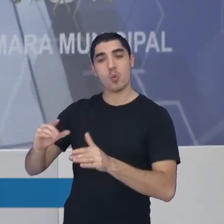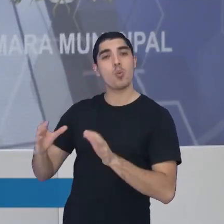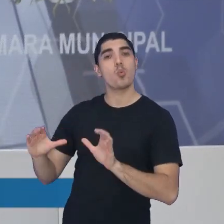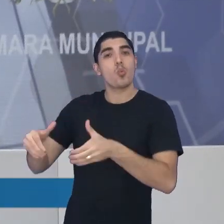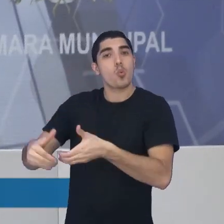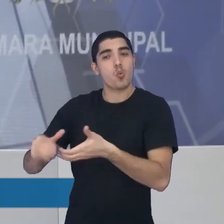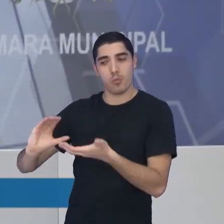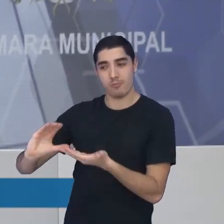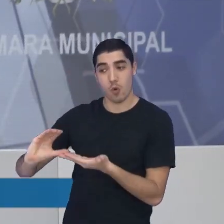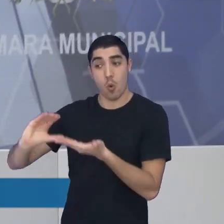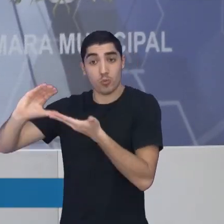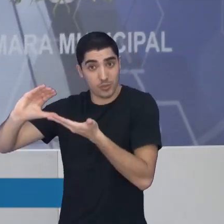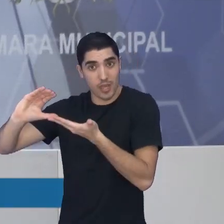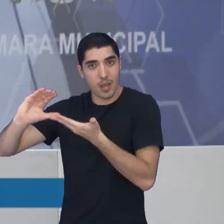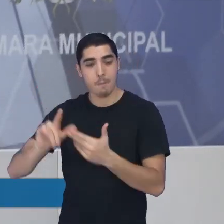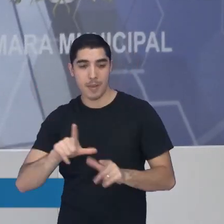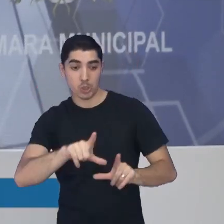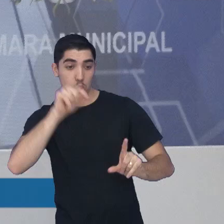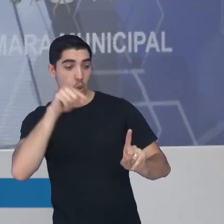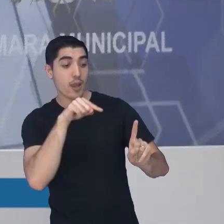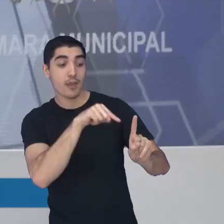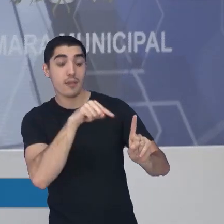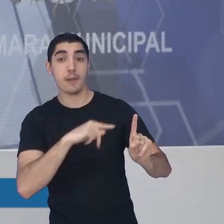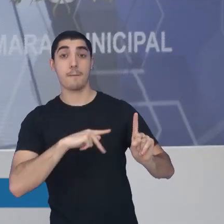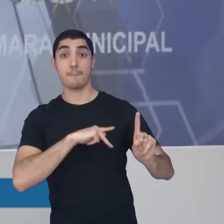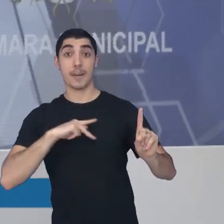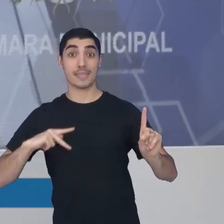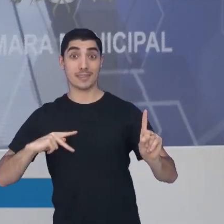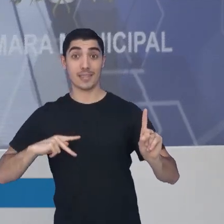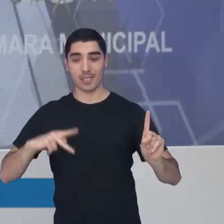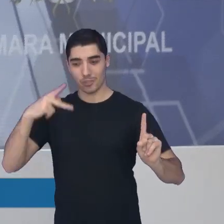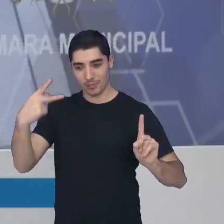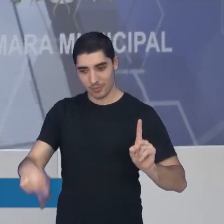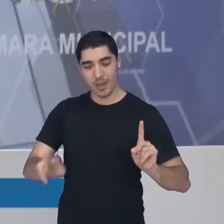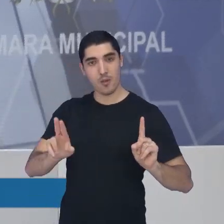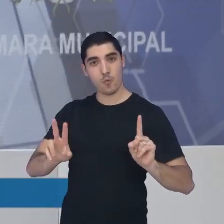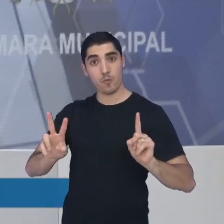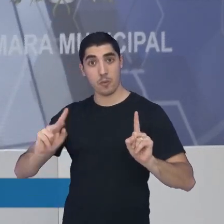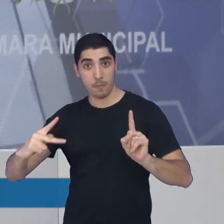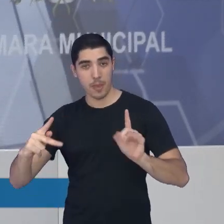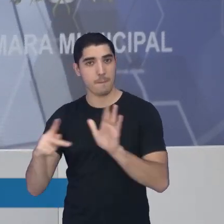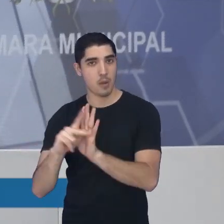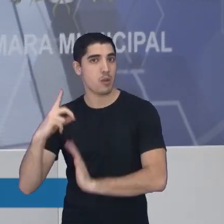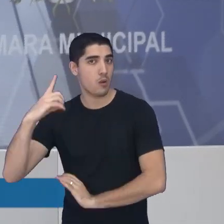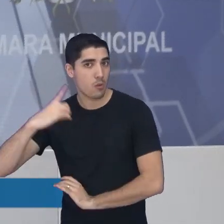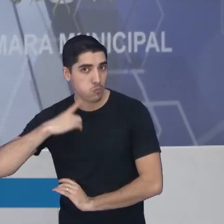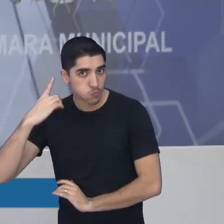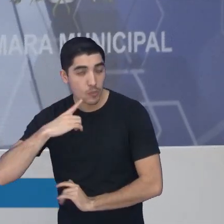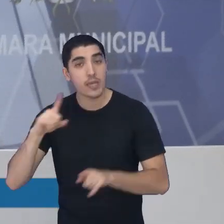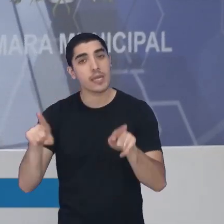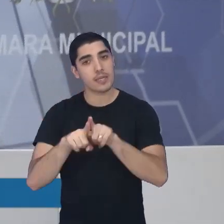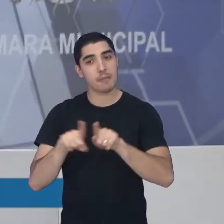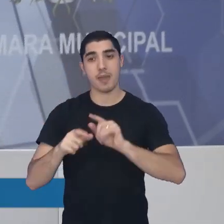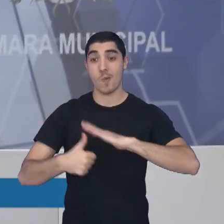que escolhe o nosso presidente da Fundação Mantenedora e também o reitor.